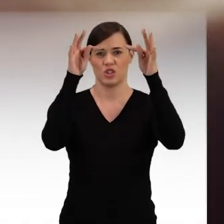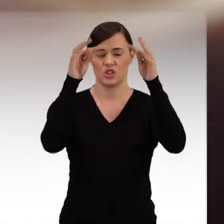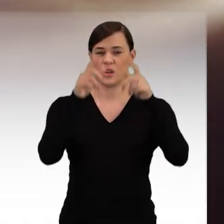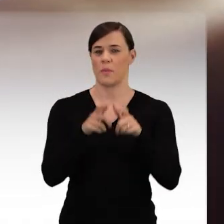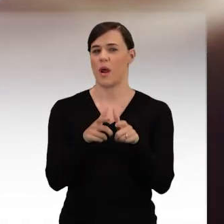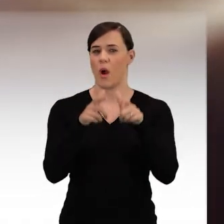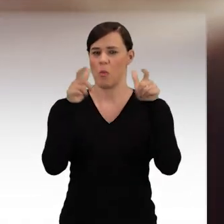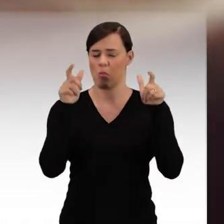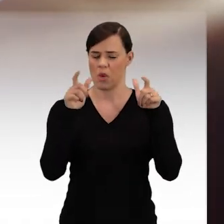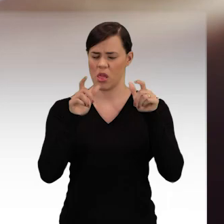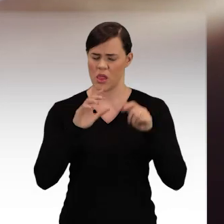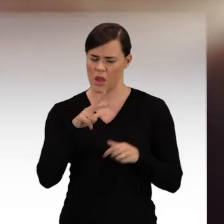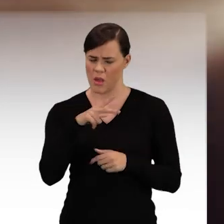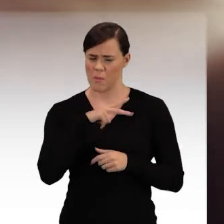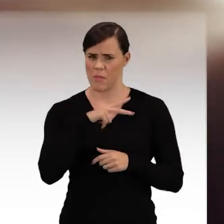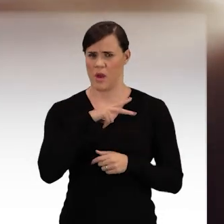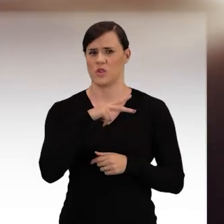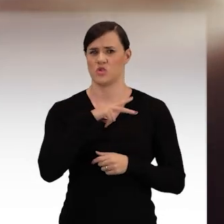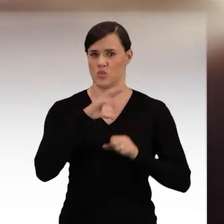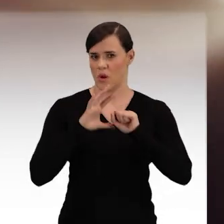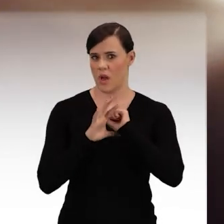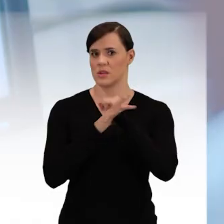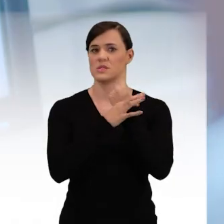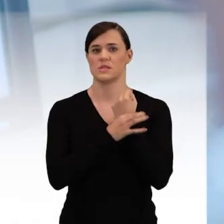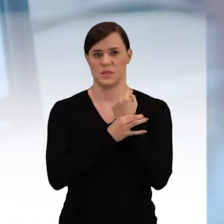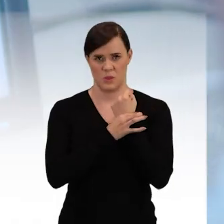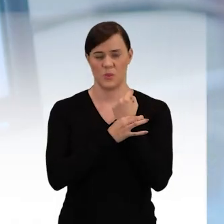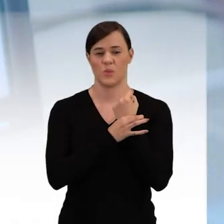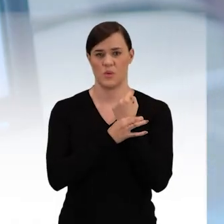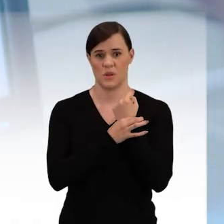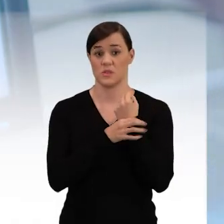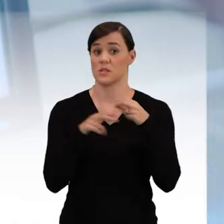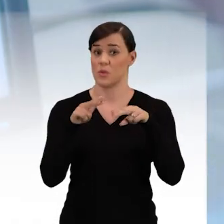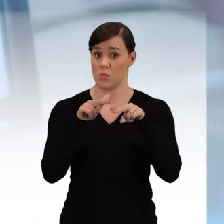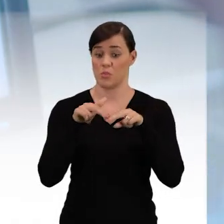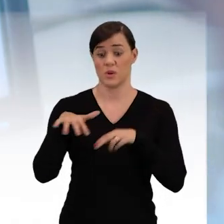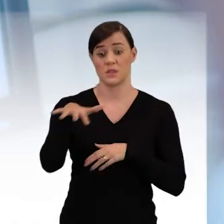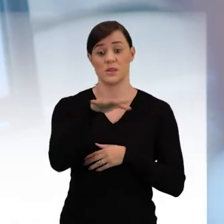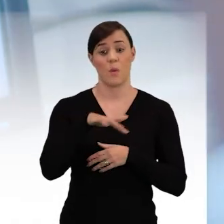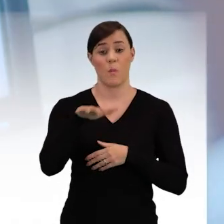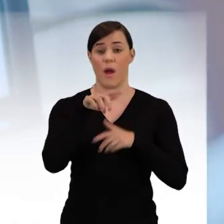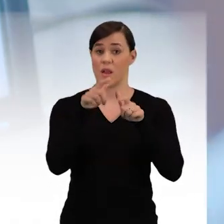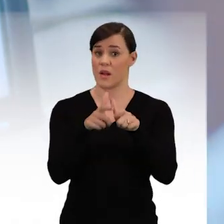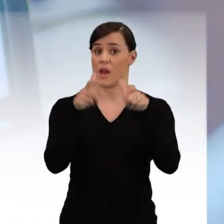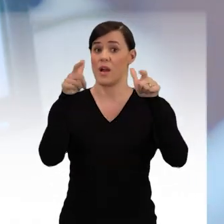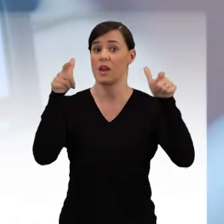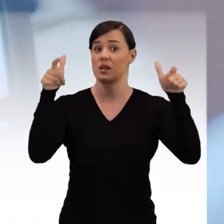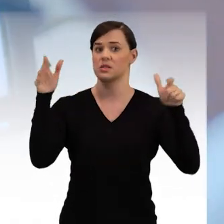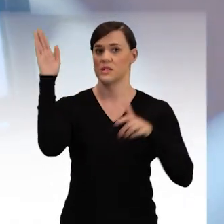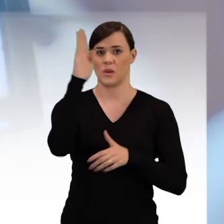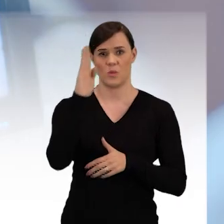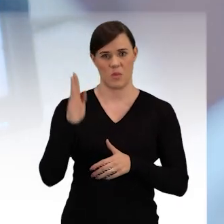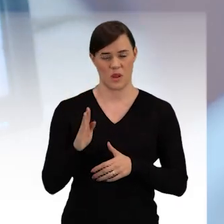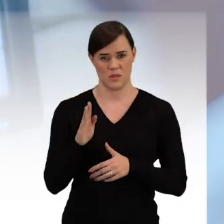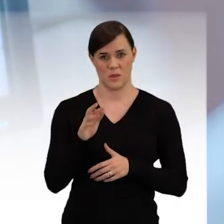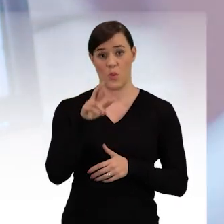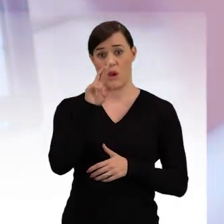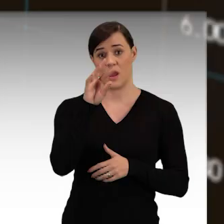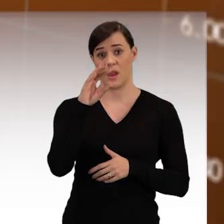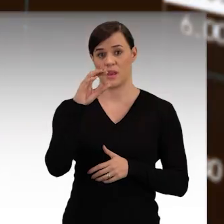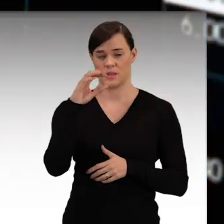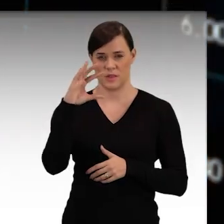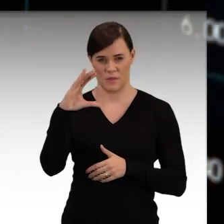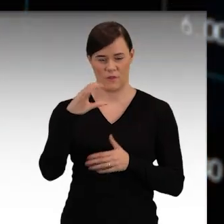para aumentar sua privacidade e segurança. E esse é um mercado em expansão no Brasil. Segundo a Receita